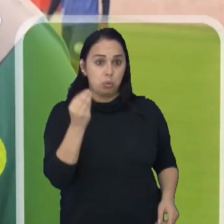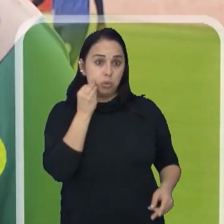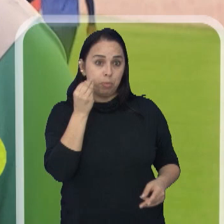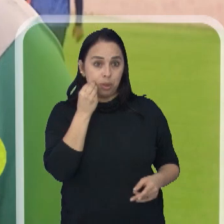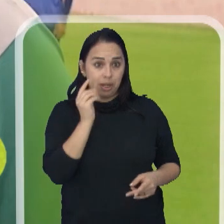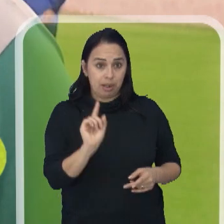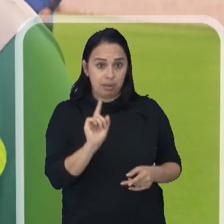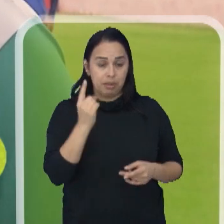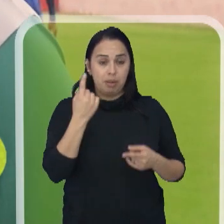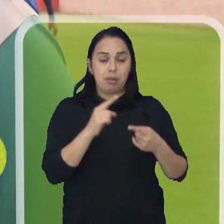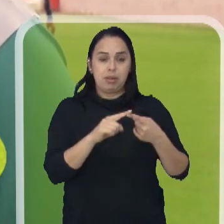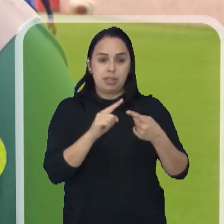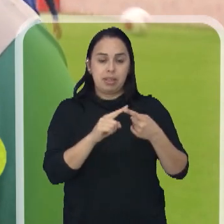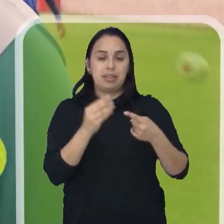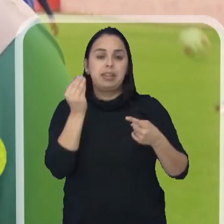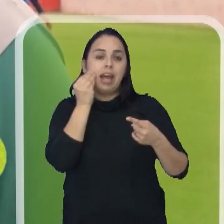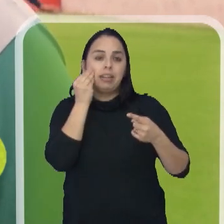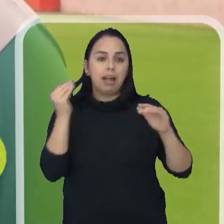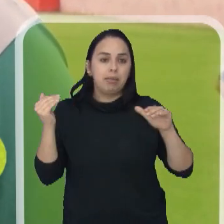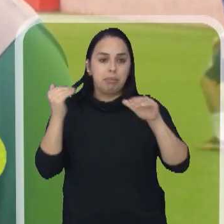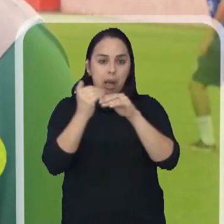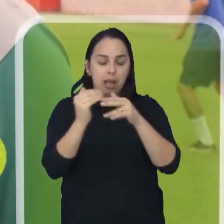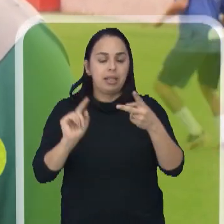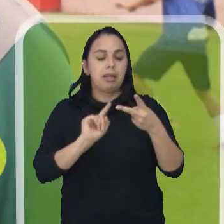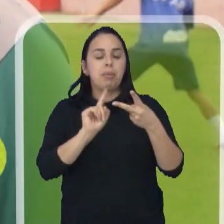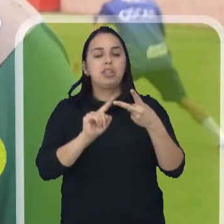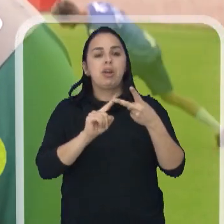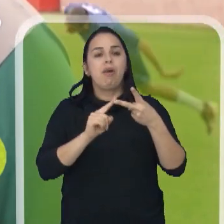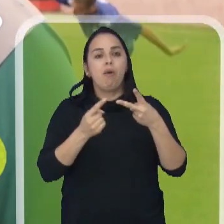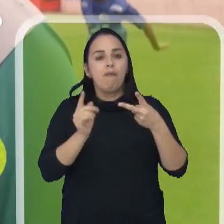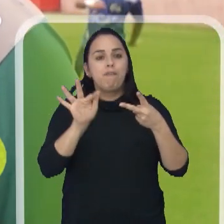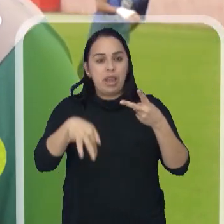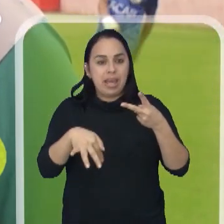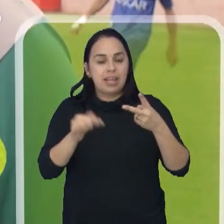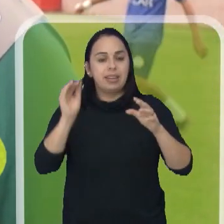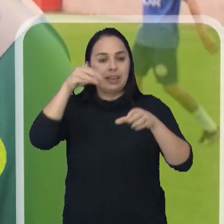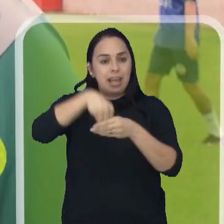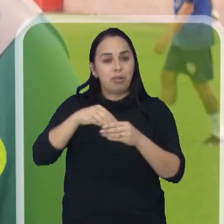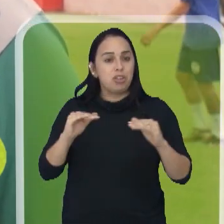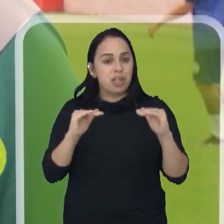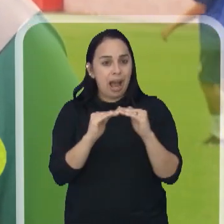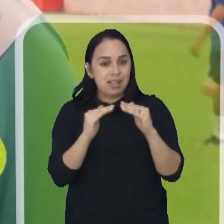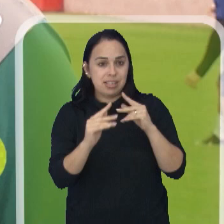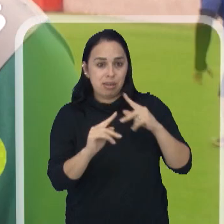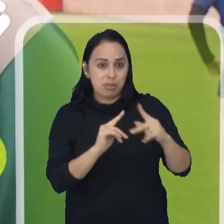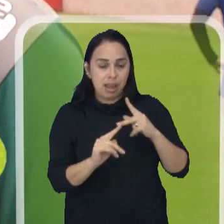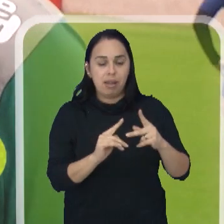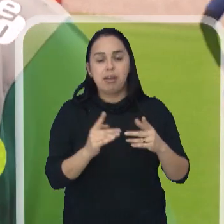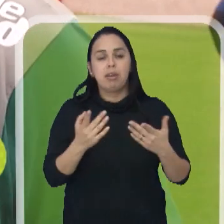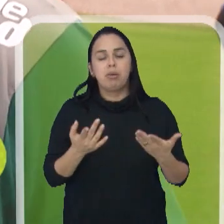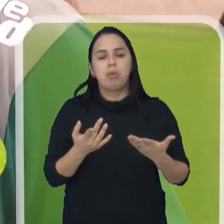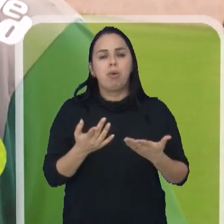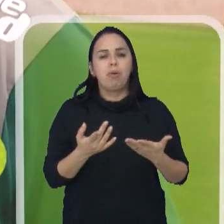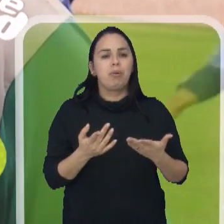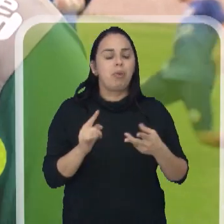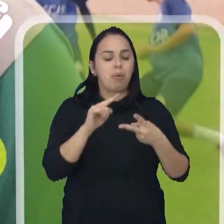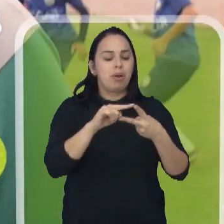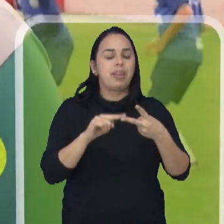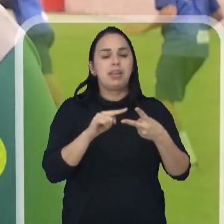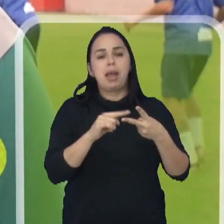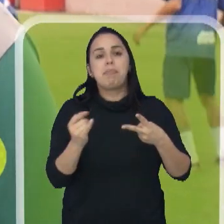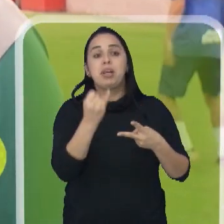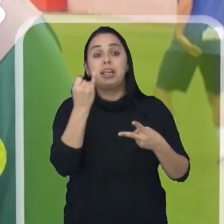né? Uma, jogar por 2 empates, e a outra, decidir em casa, né? Qual a importância dessas vantagens para vocês aí nessa decisão da